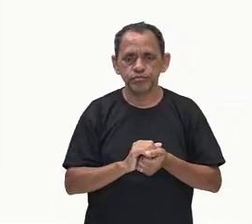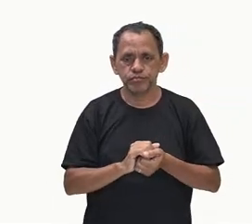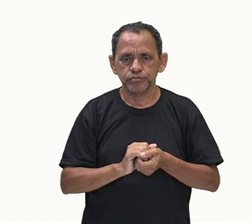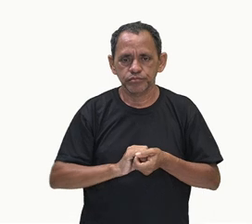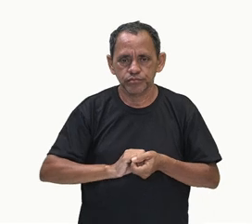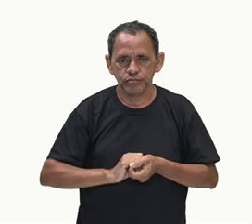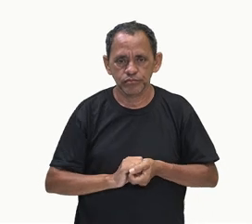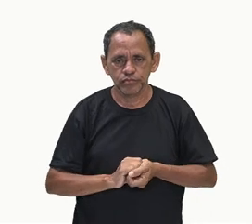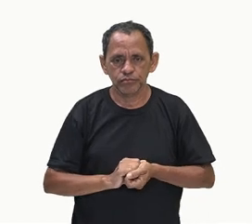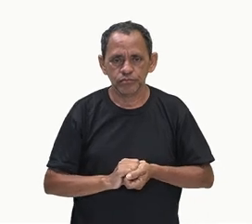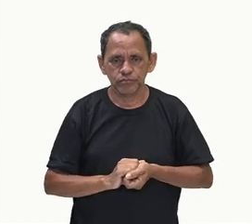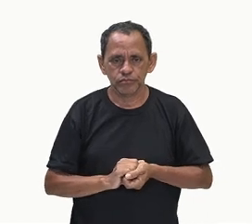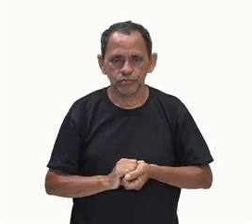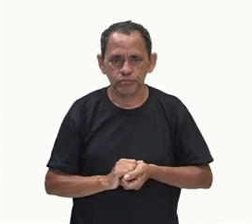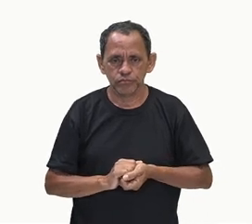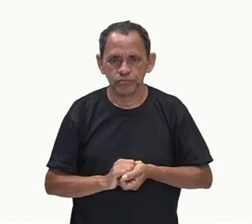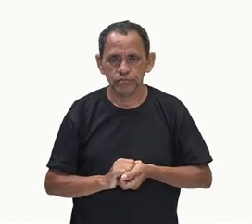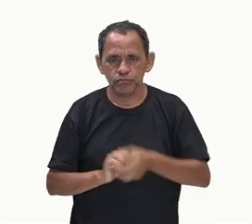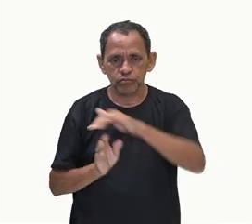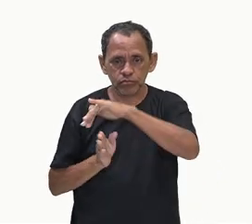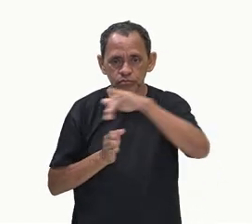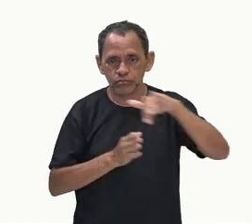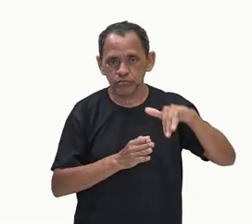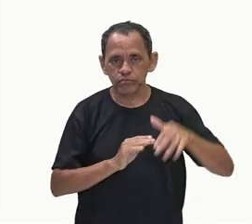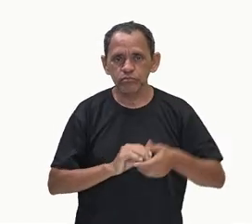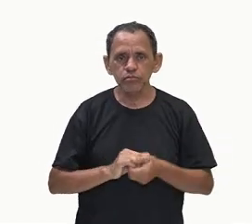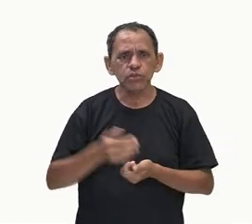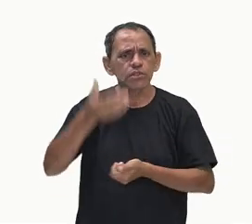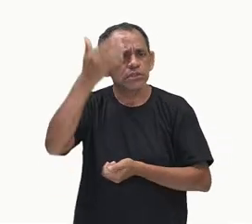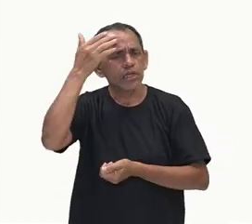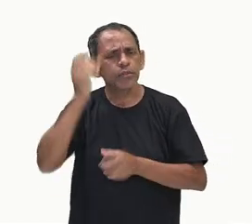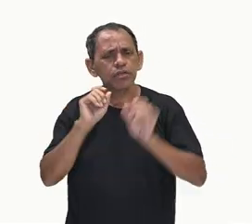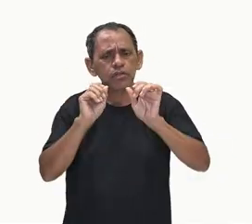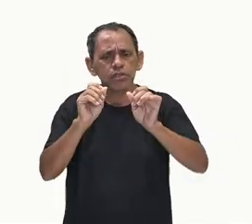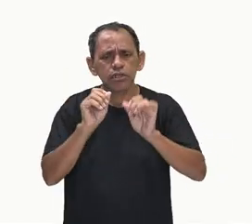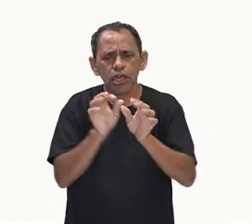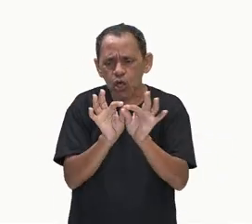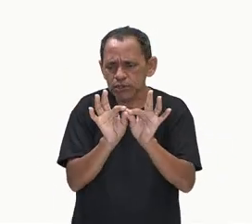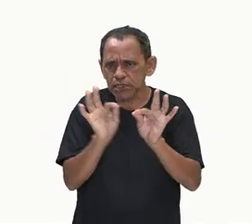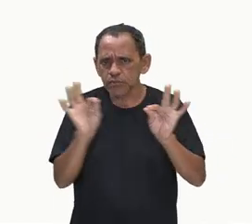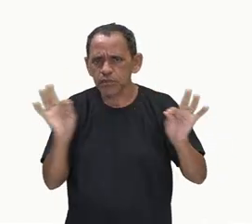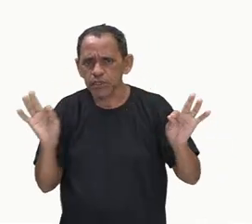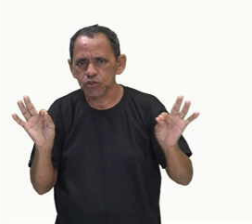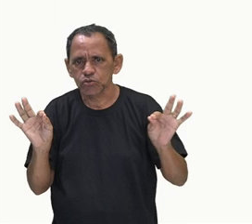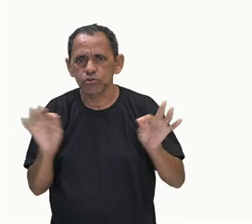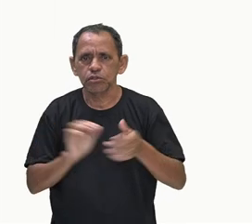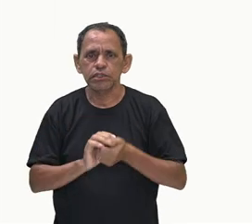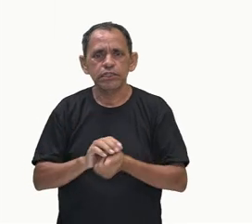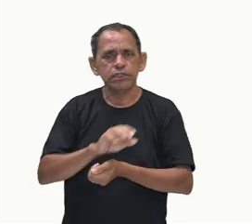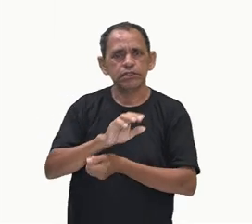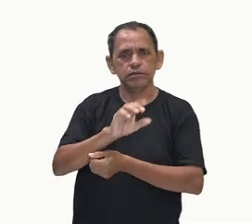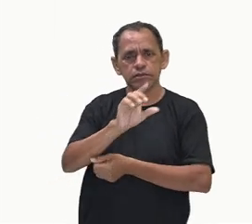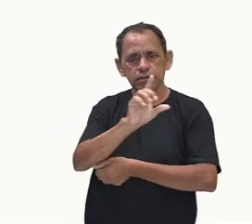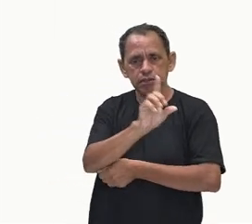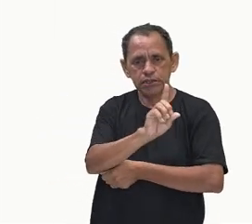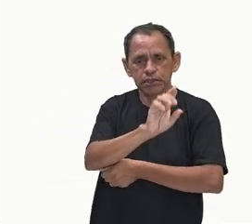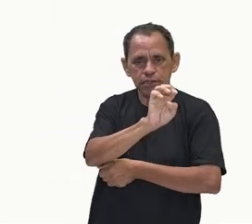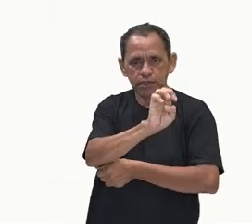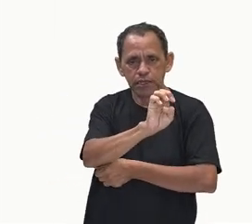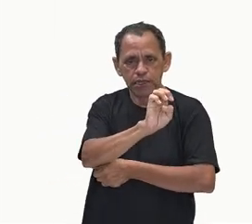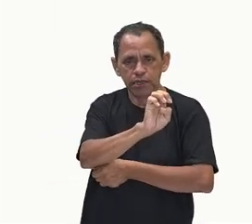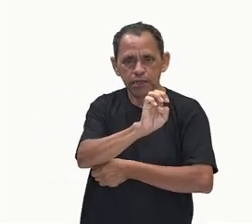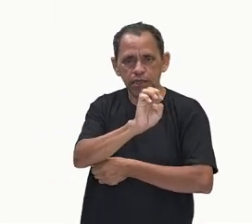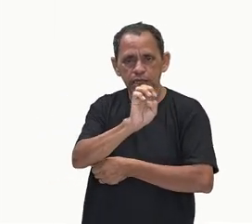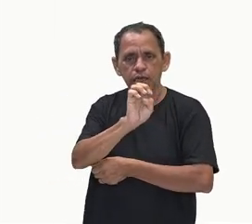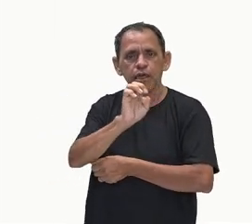6,32 temos mais uma questão sabendo que o segmento de é paralelo ao segmento BC